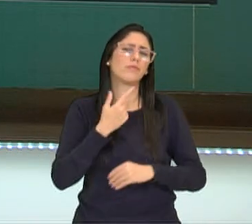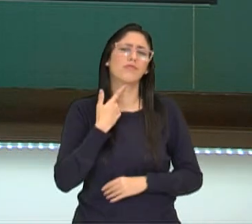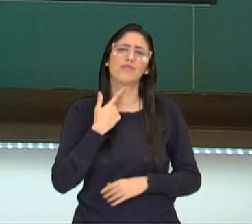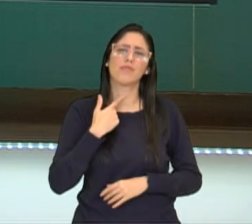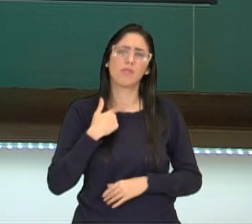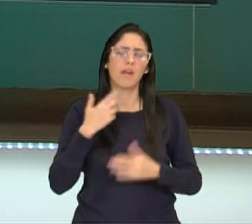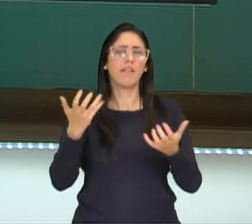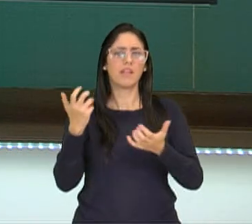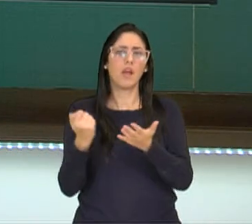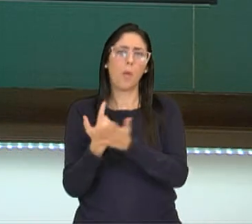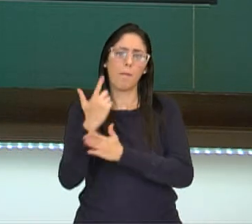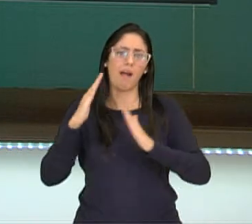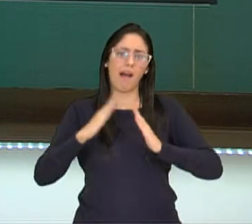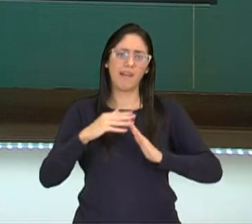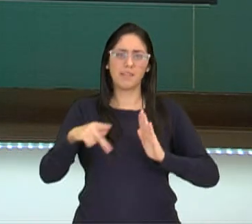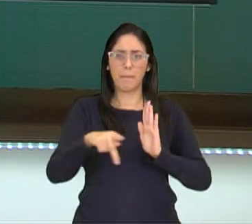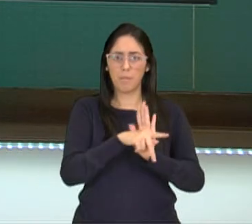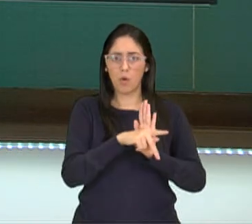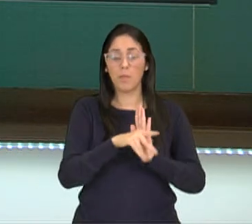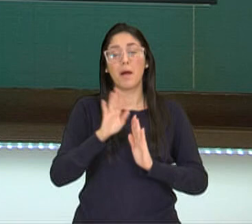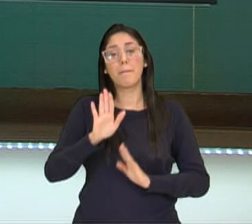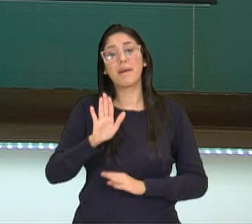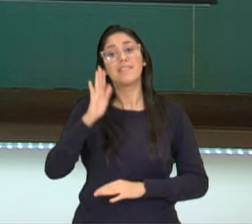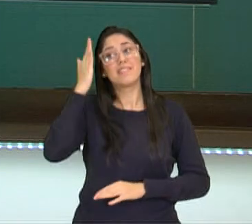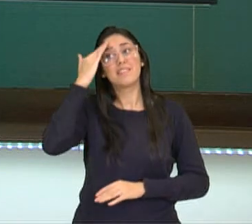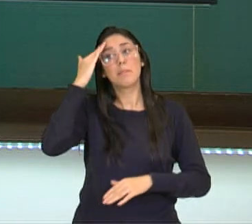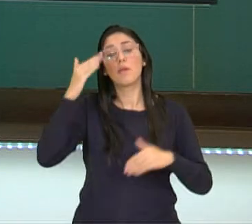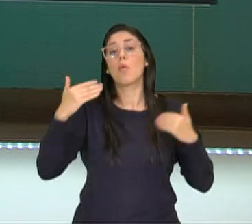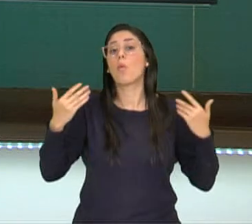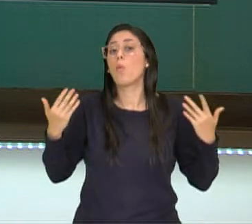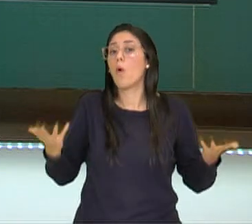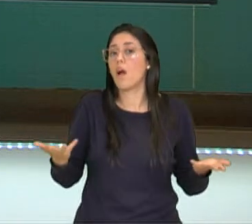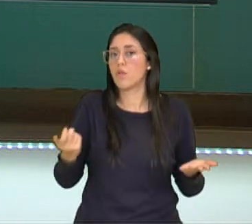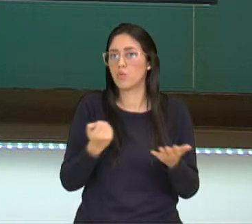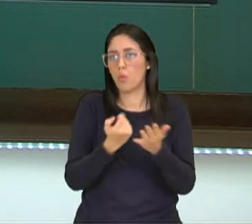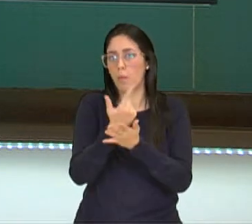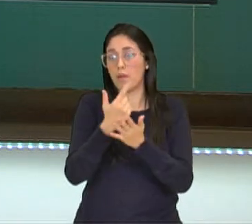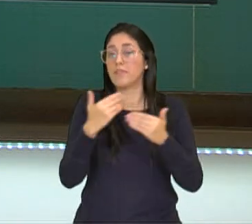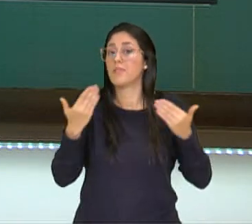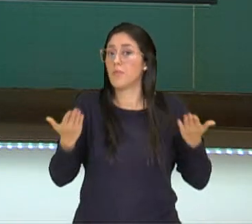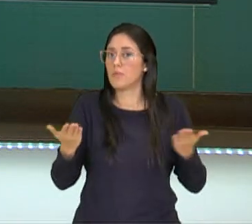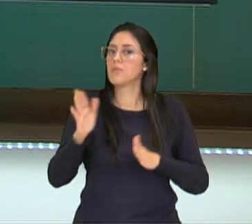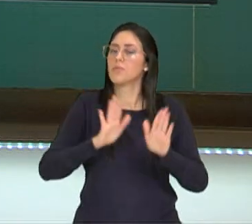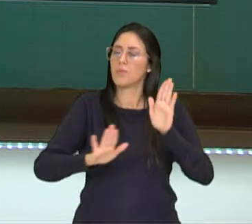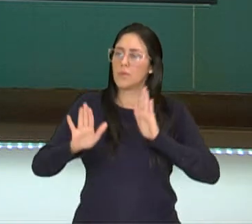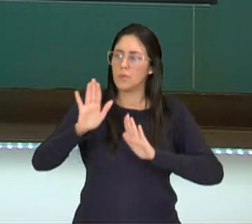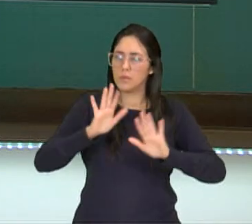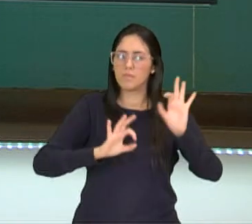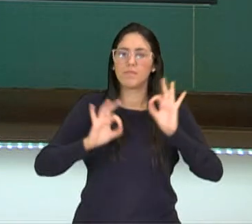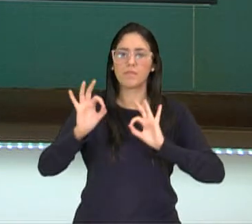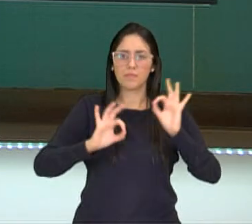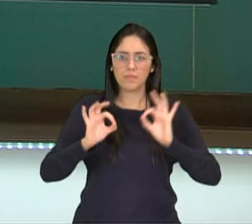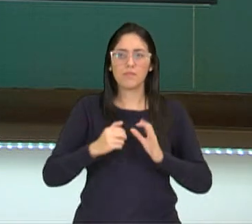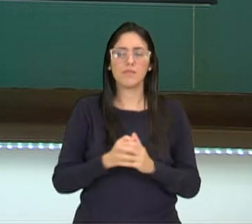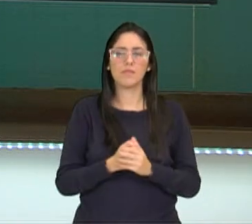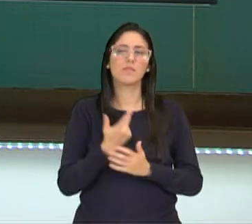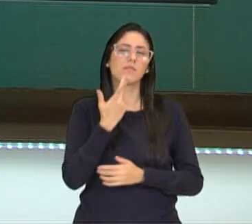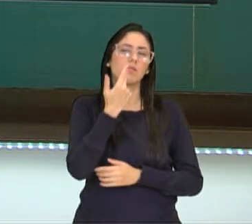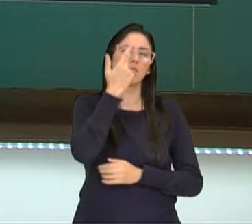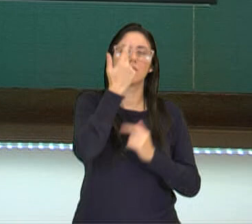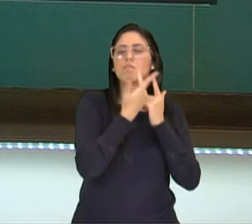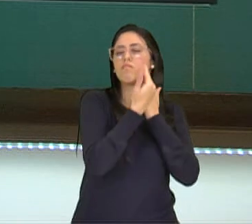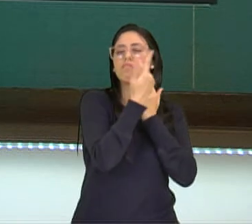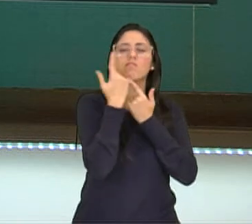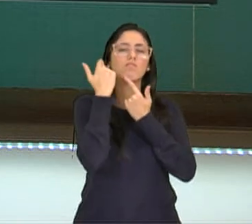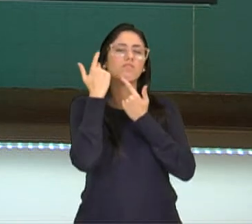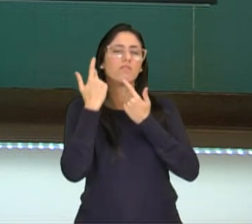tem esse desejo, mas tem que saber quando a gente vai atingir esse desejo. Skate, obviamente, dá para viver. Cirurgia plástica, mais